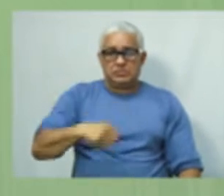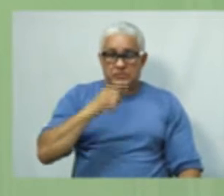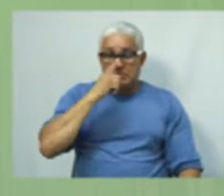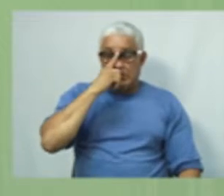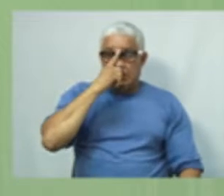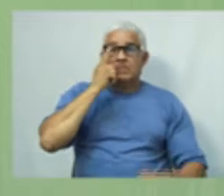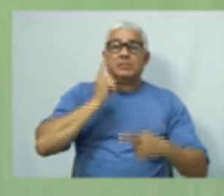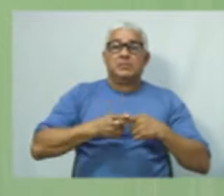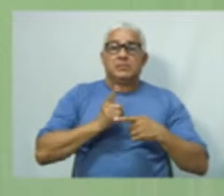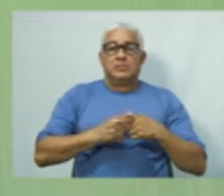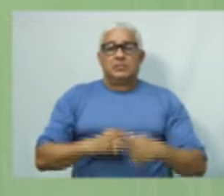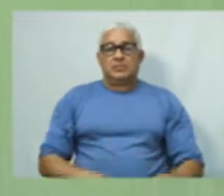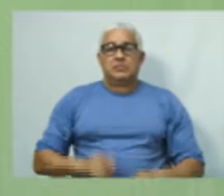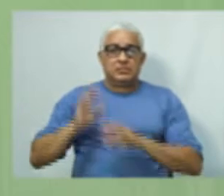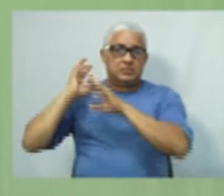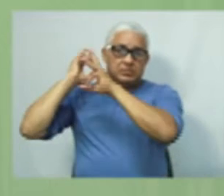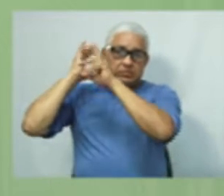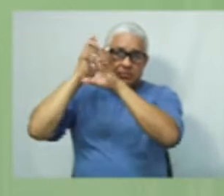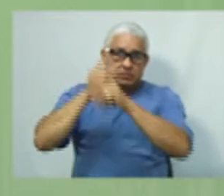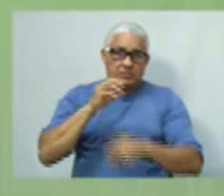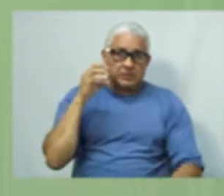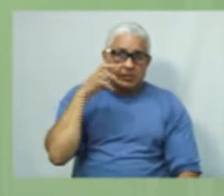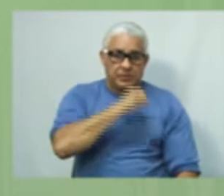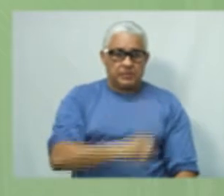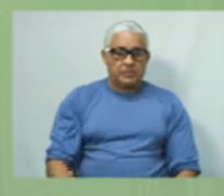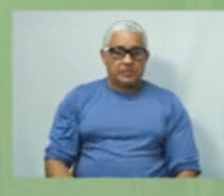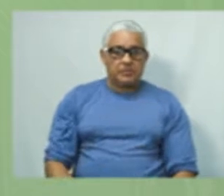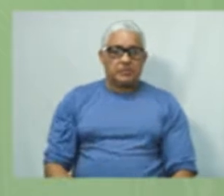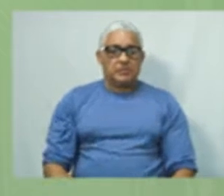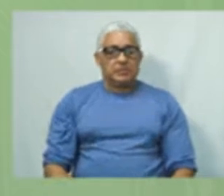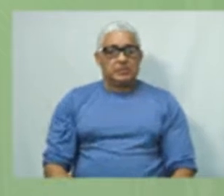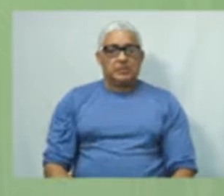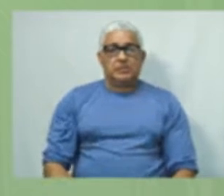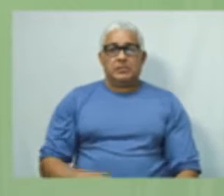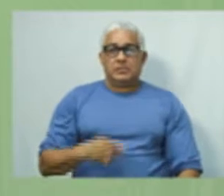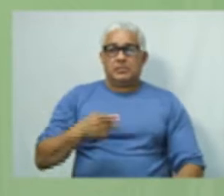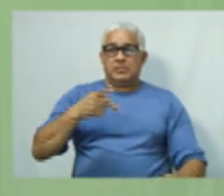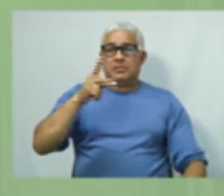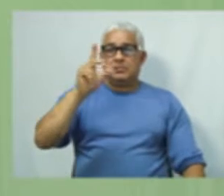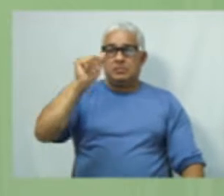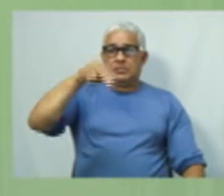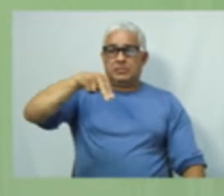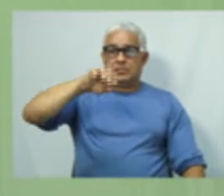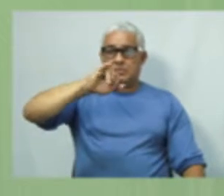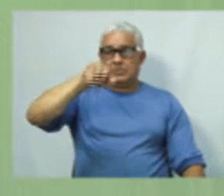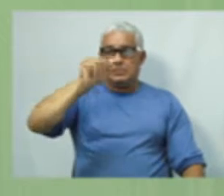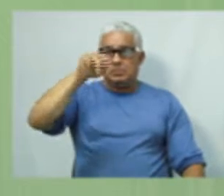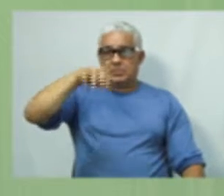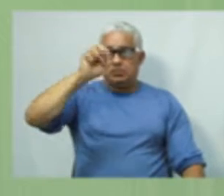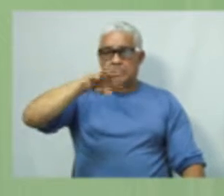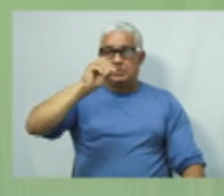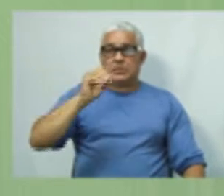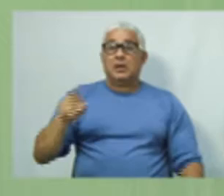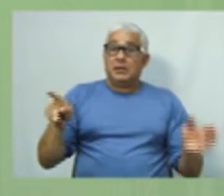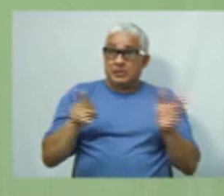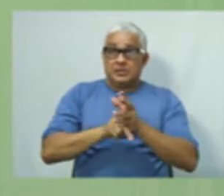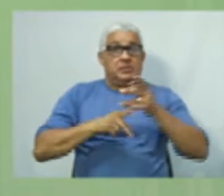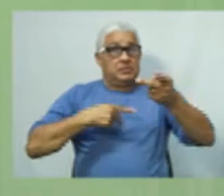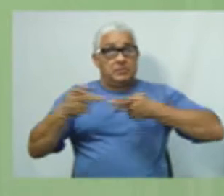quê, pessoal? Vamos então recapitular aí rapidinho. O planejamento, ele trata-se da elaboração de planos